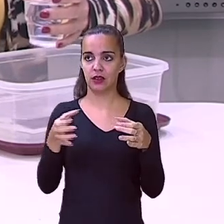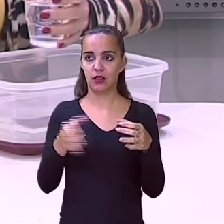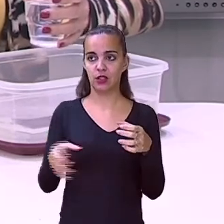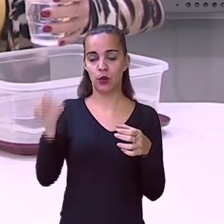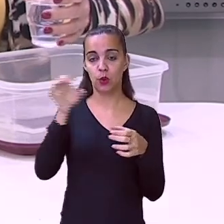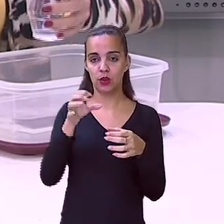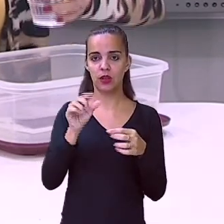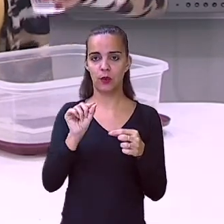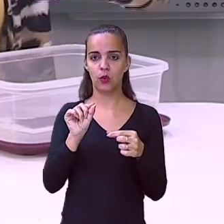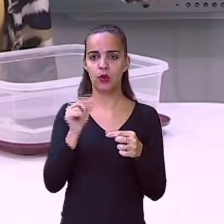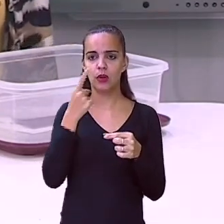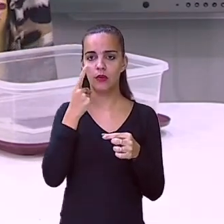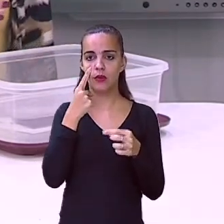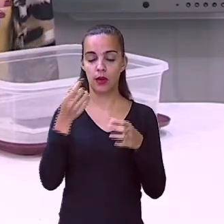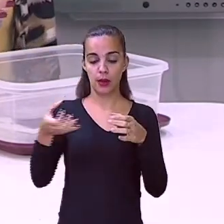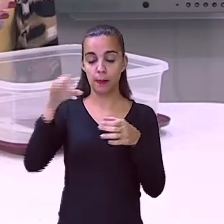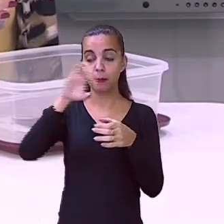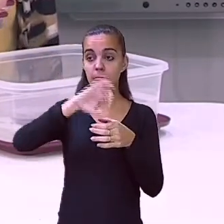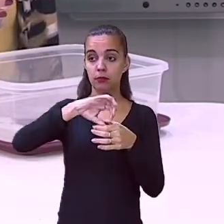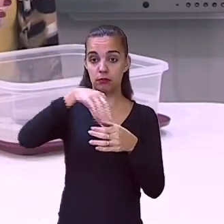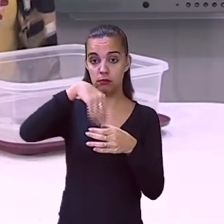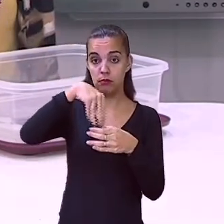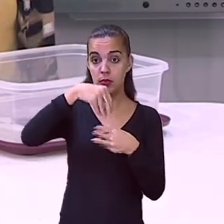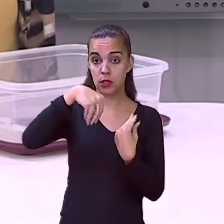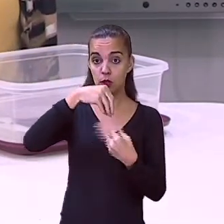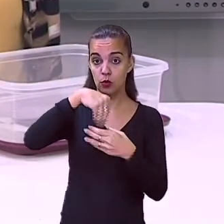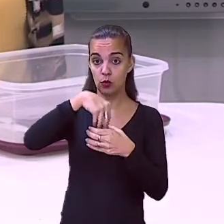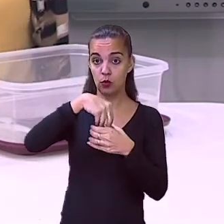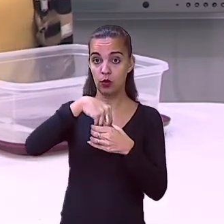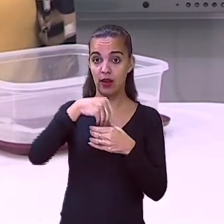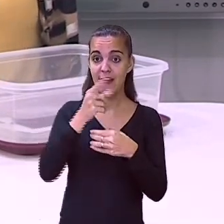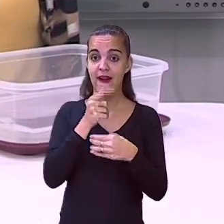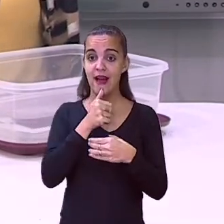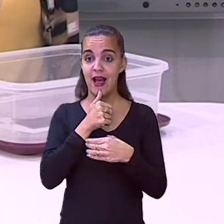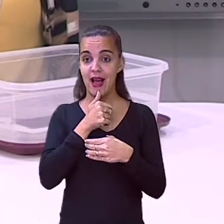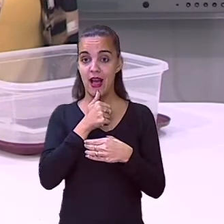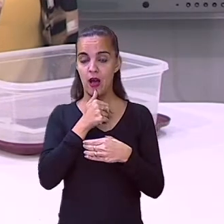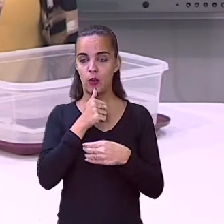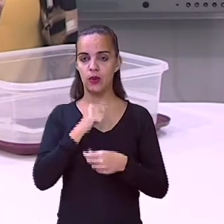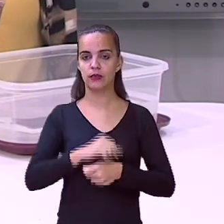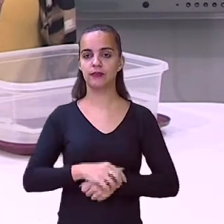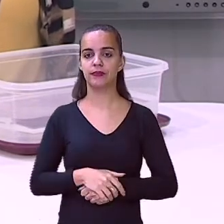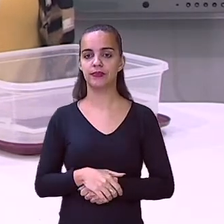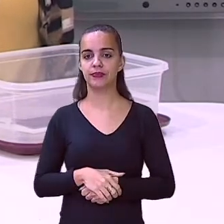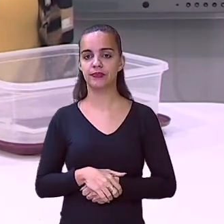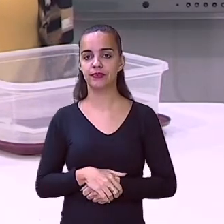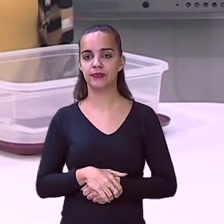diferentes. Então, eu vou colocar água